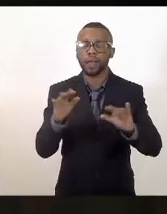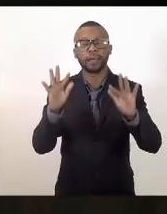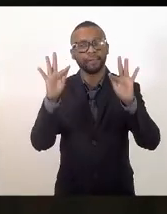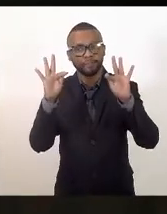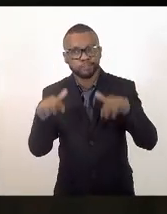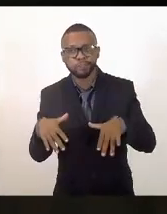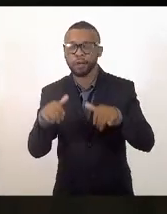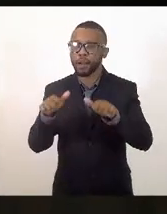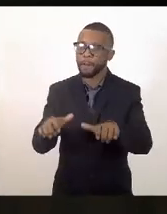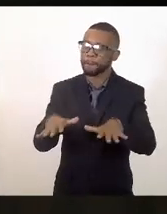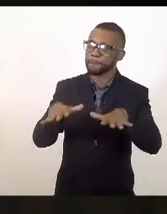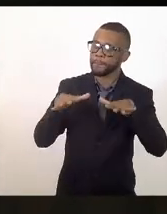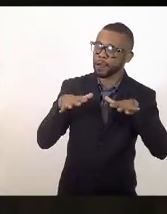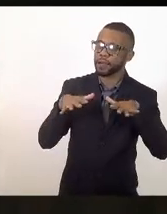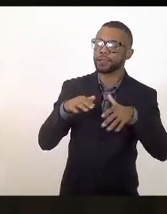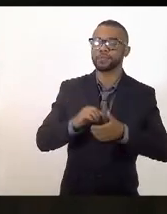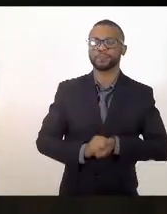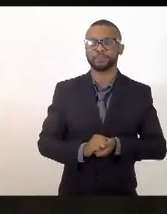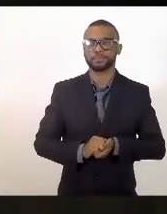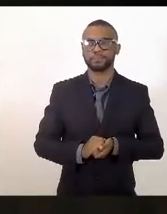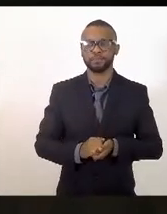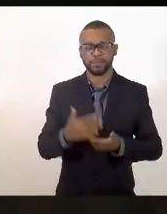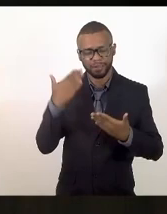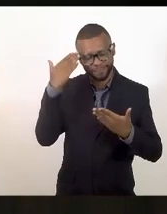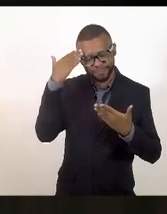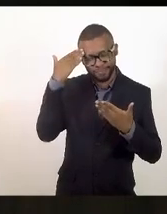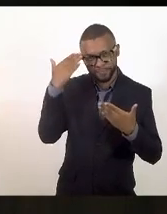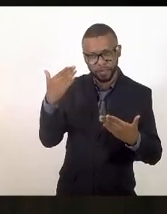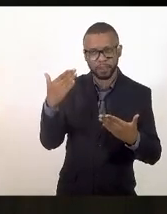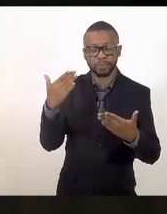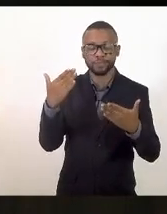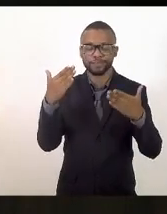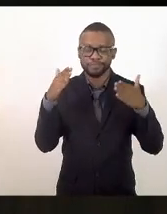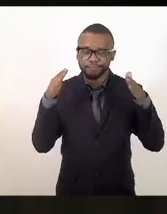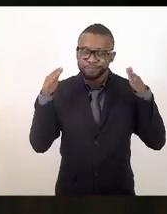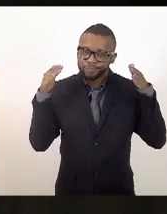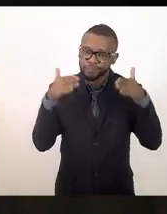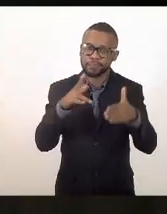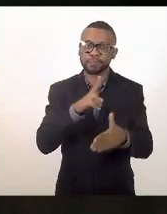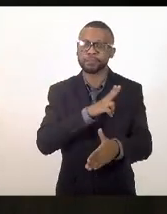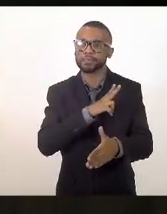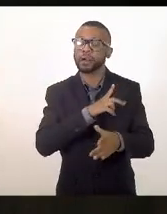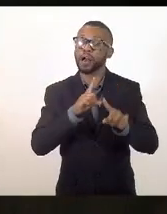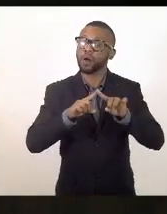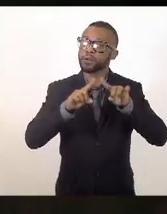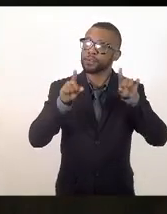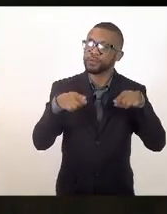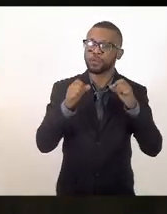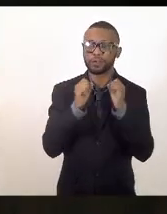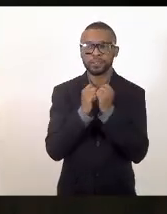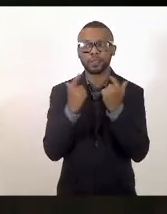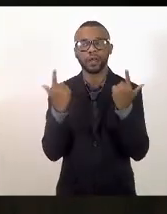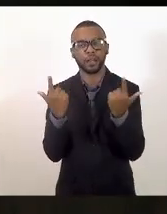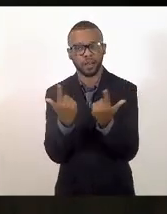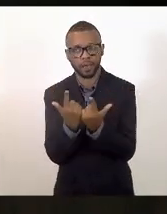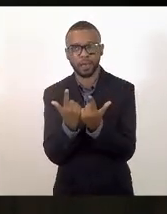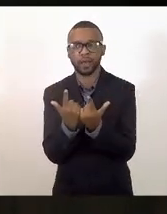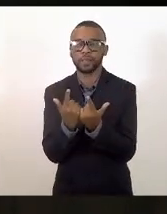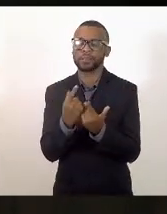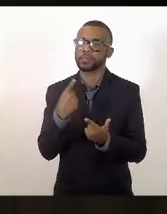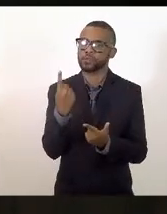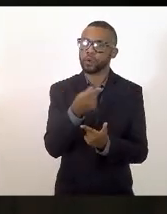a presente sessão, agradecendo de modo particular aos servidores da Alerj, que são a